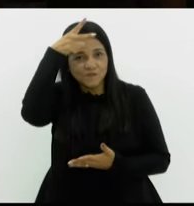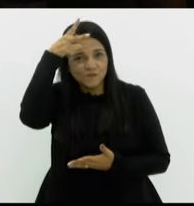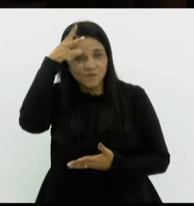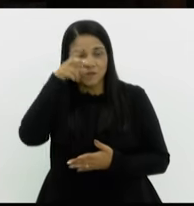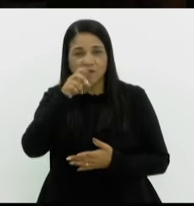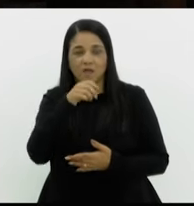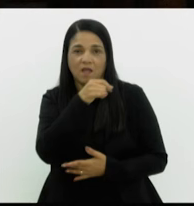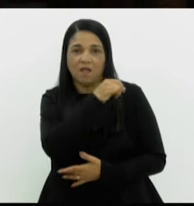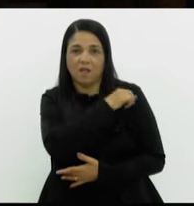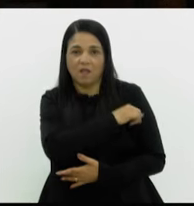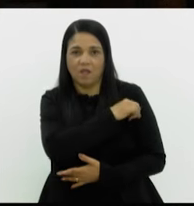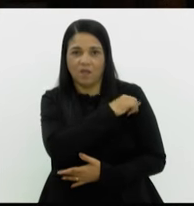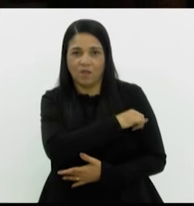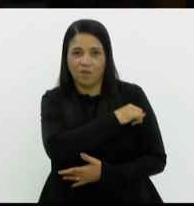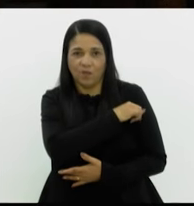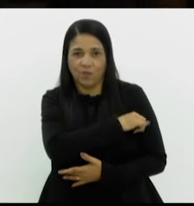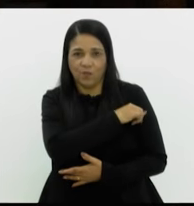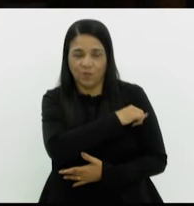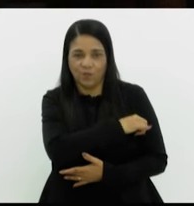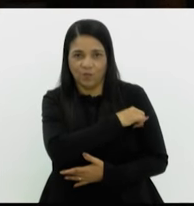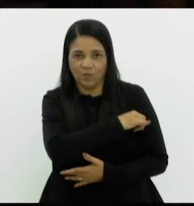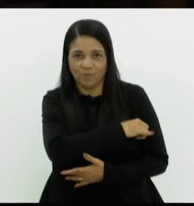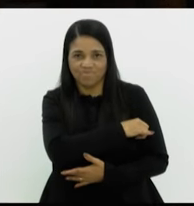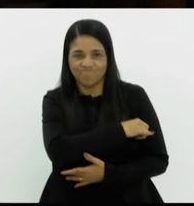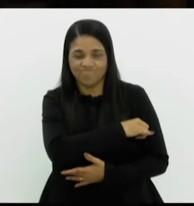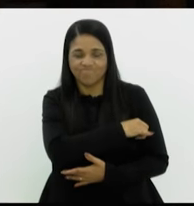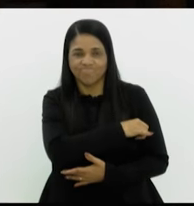de Janeiro, hoje, elas são